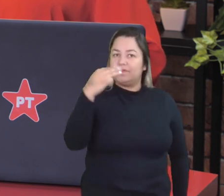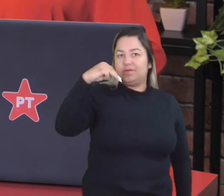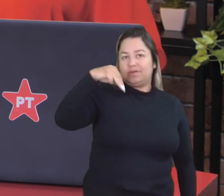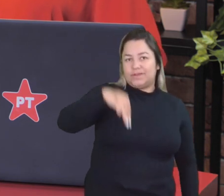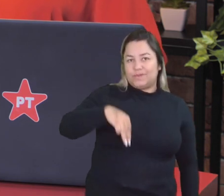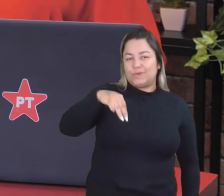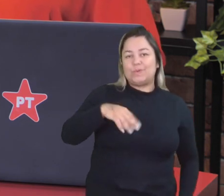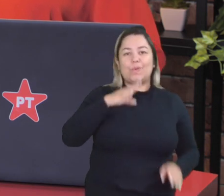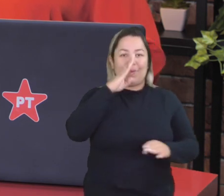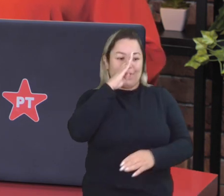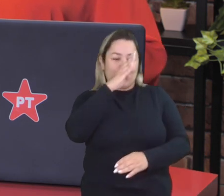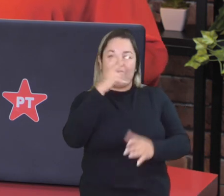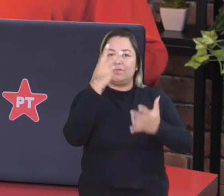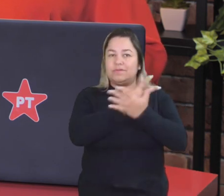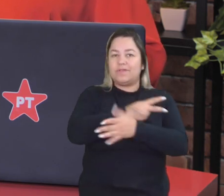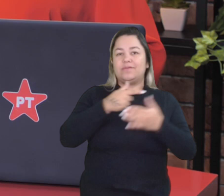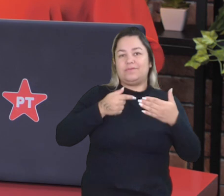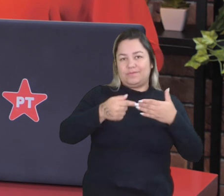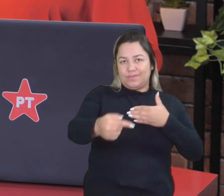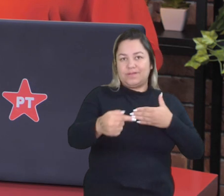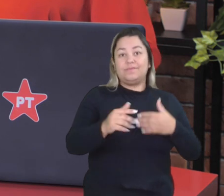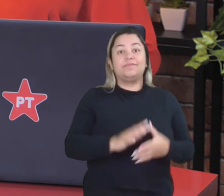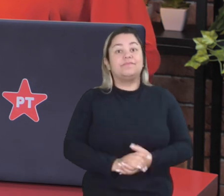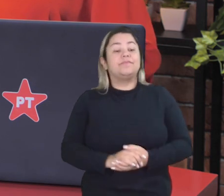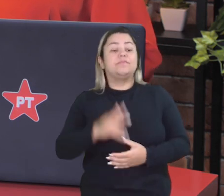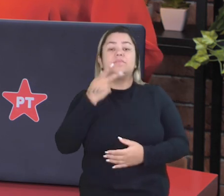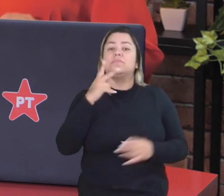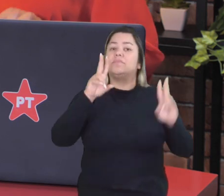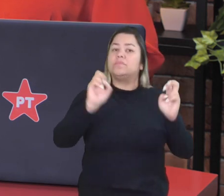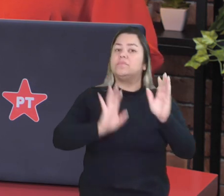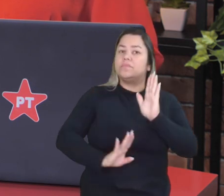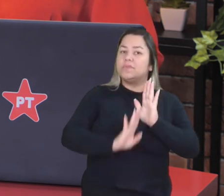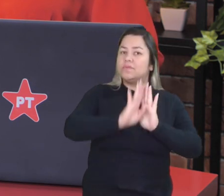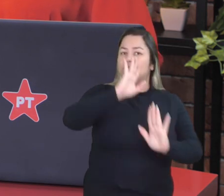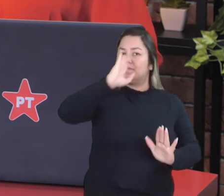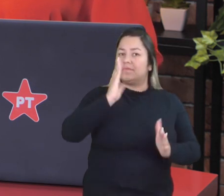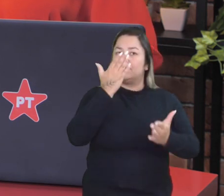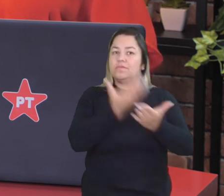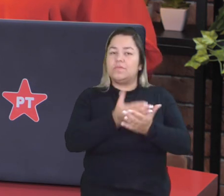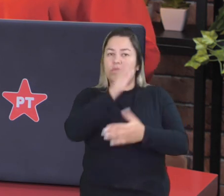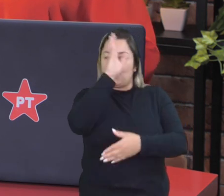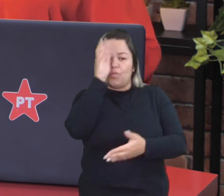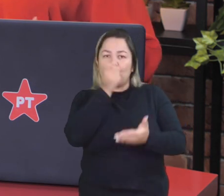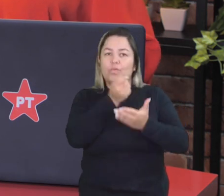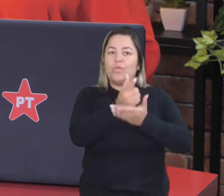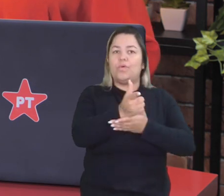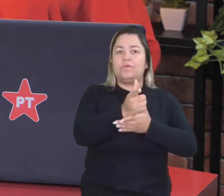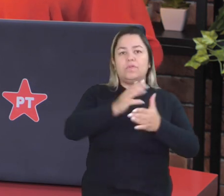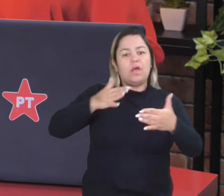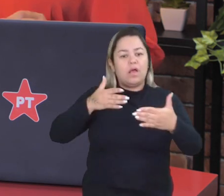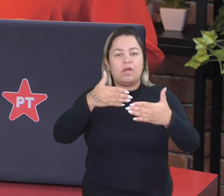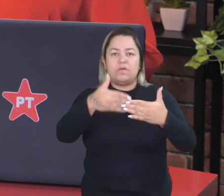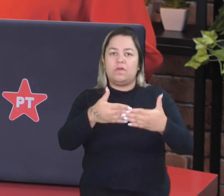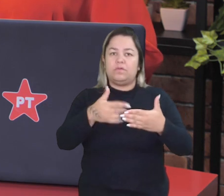você nos próximos 13 minutos os principais acontecimentos da semana. Vamos falar sobre o aumento no índice de confiança do